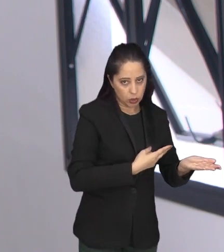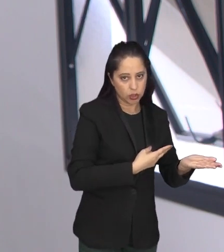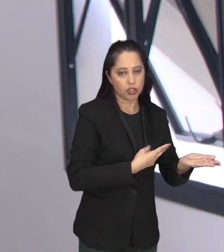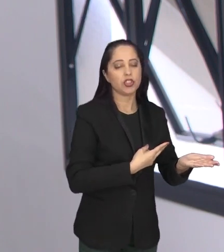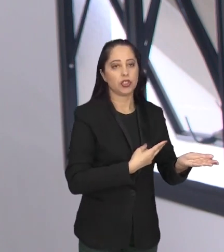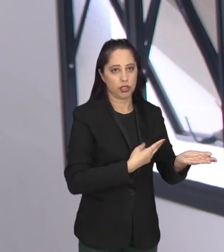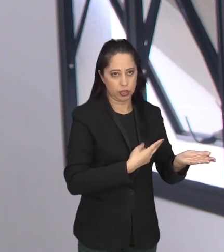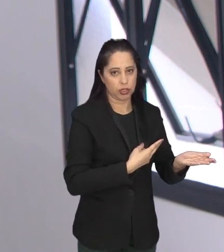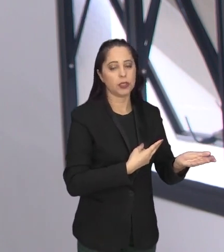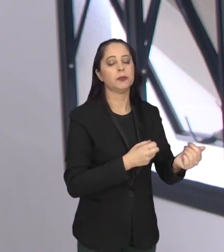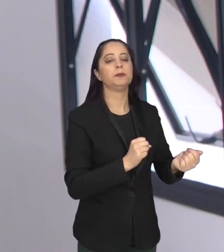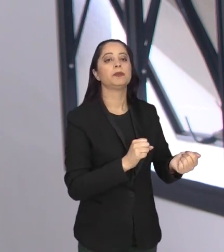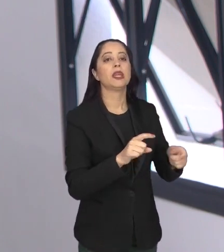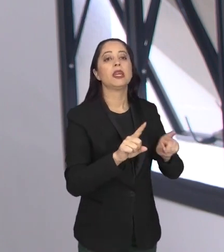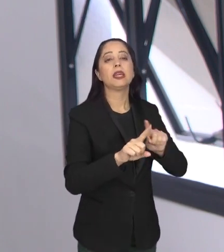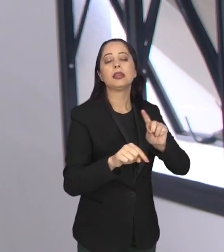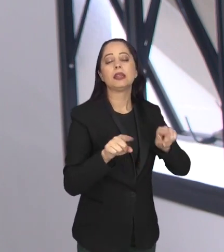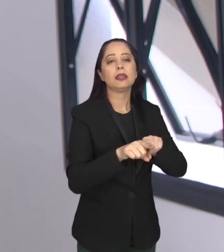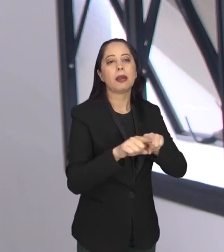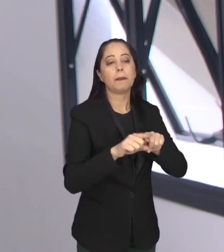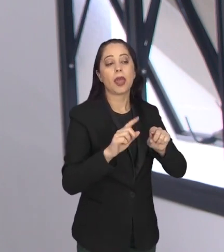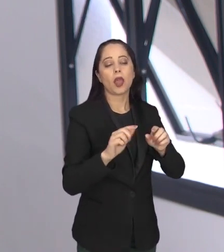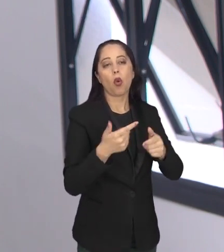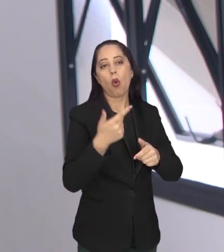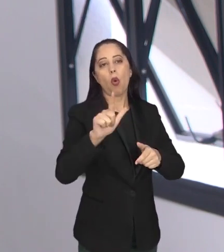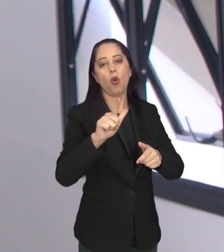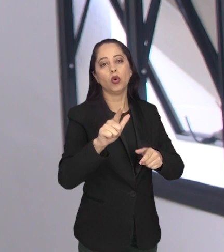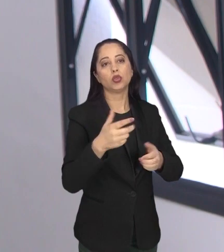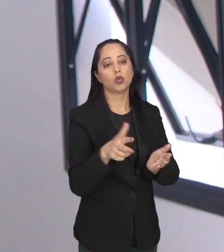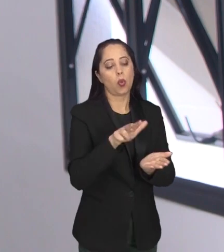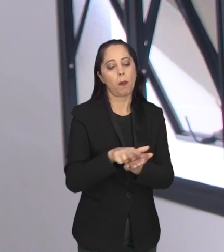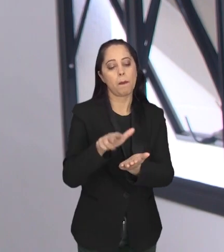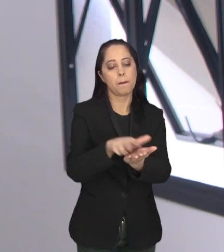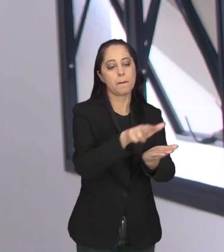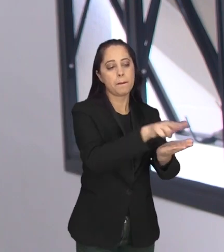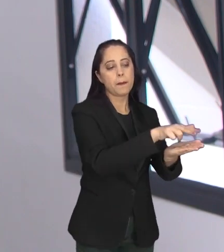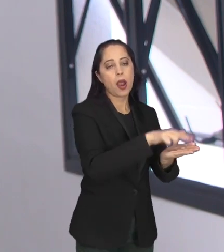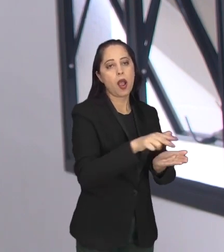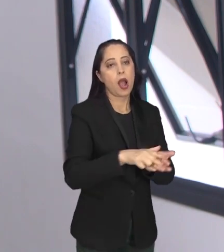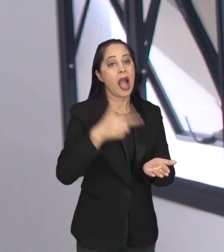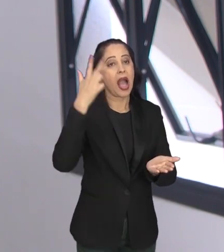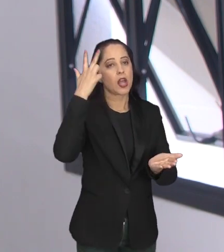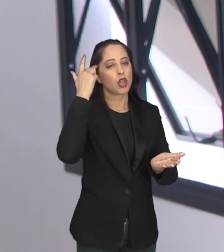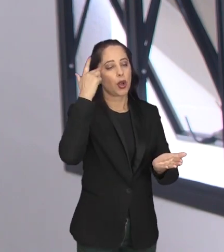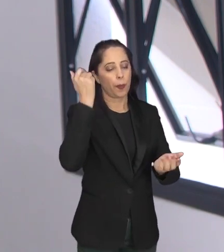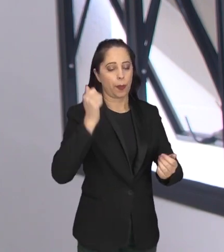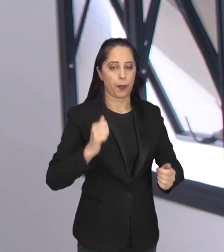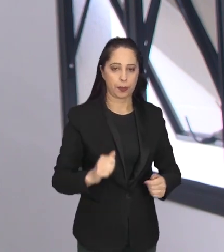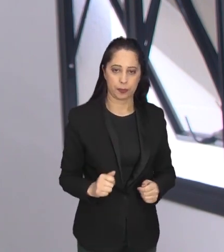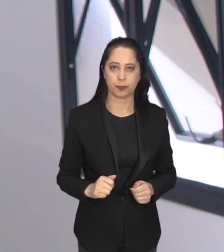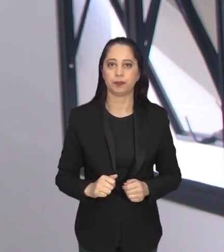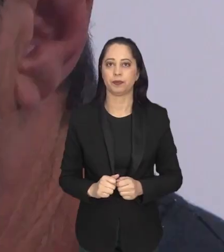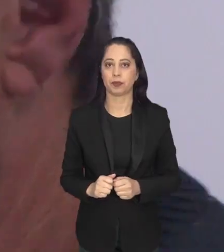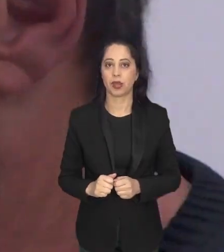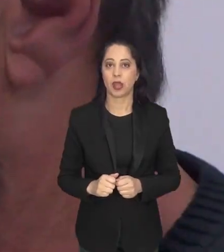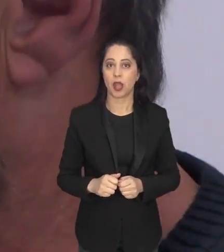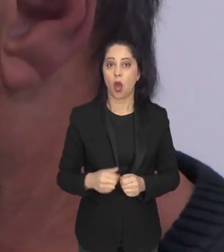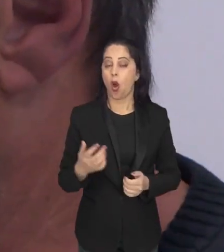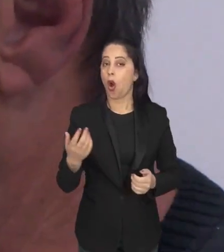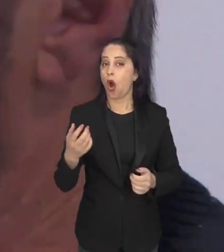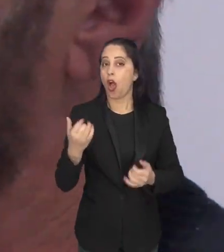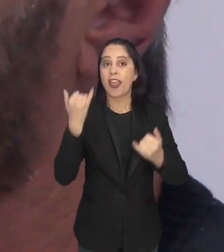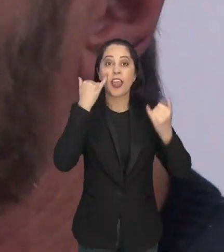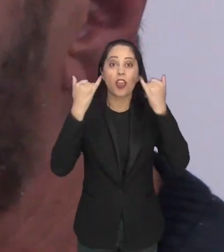cirurgias dia, ou seja, com 12 horas eles teriam alta, e o restante dos leitos seriam para internação clínica, que é um dos nossos gargalos.